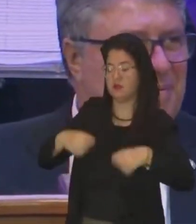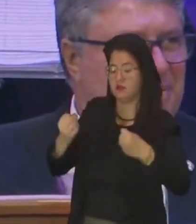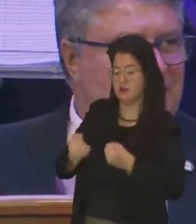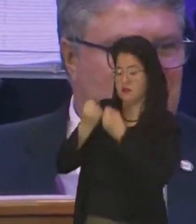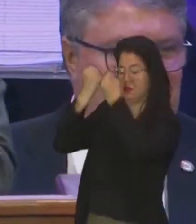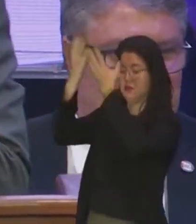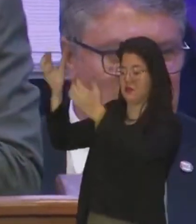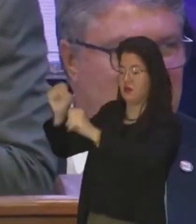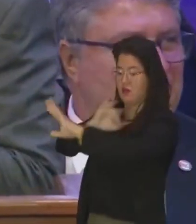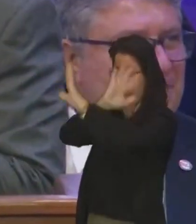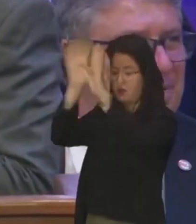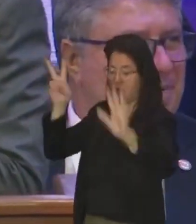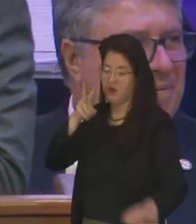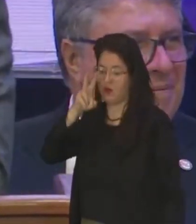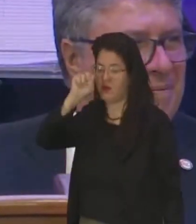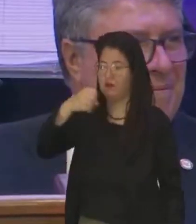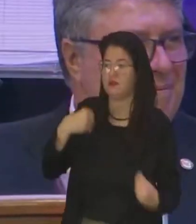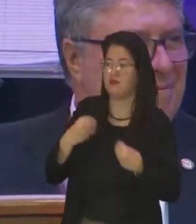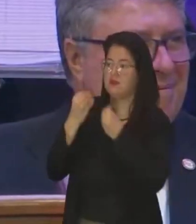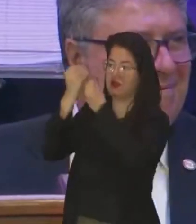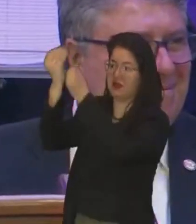Ele, glória e força, eu preciso dar ofertas.